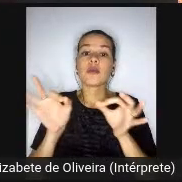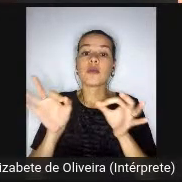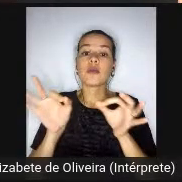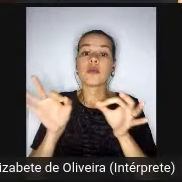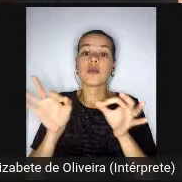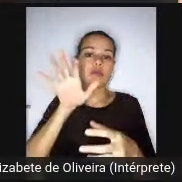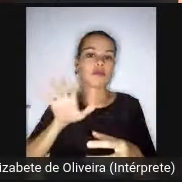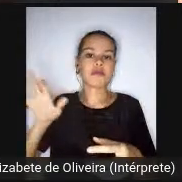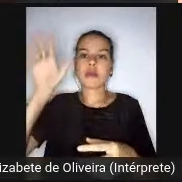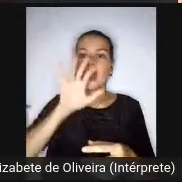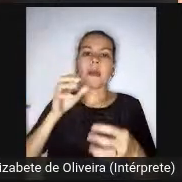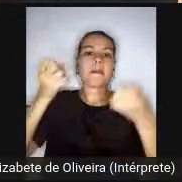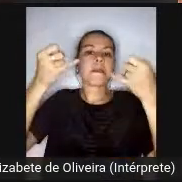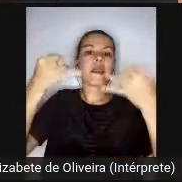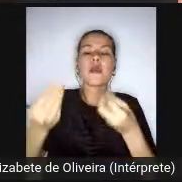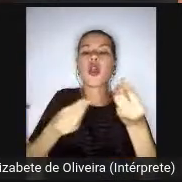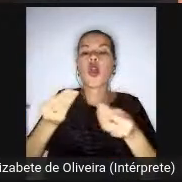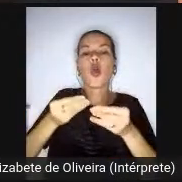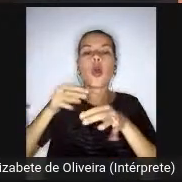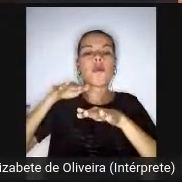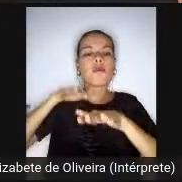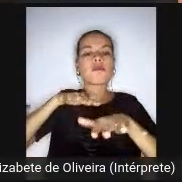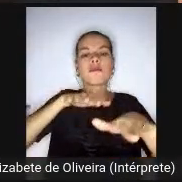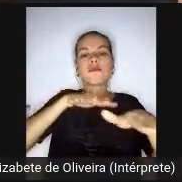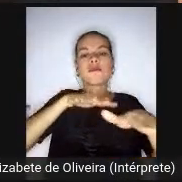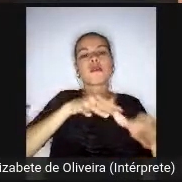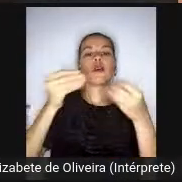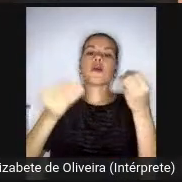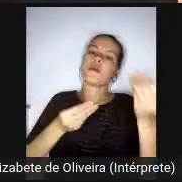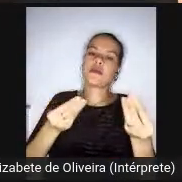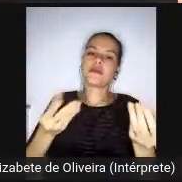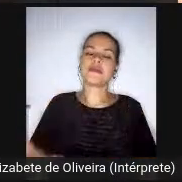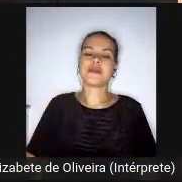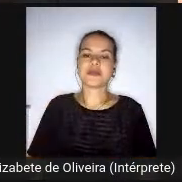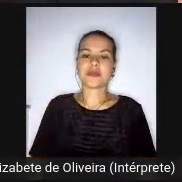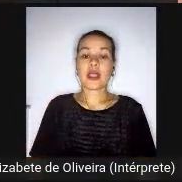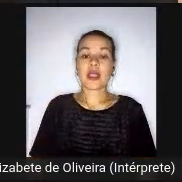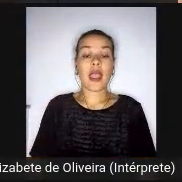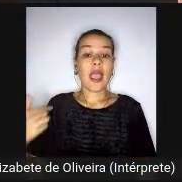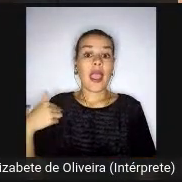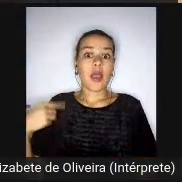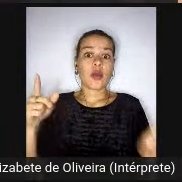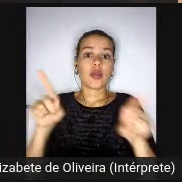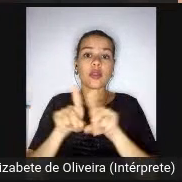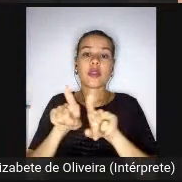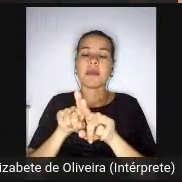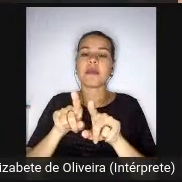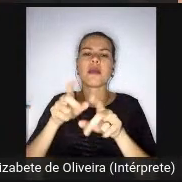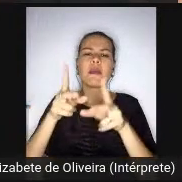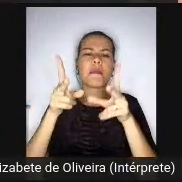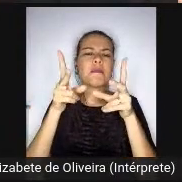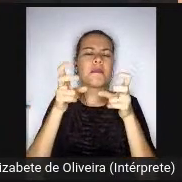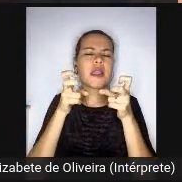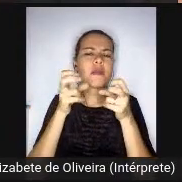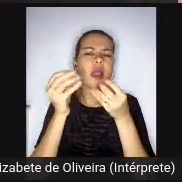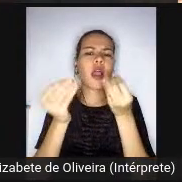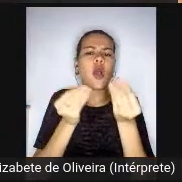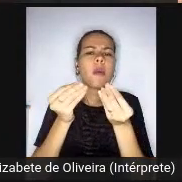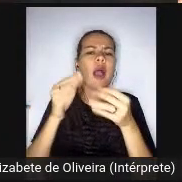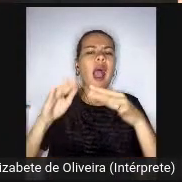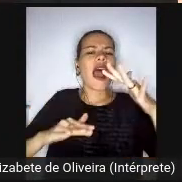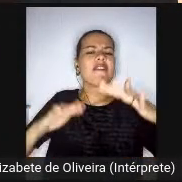e na minha eu começo na minha meus estudos papéis eu comecei a perceber que tem algumas situações